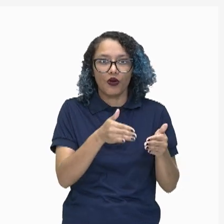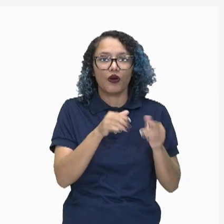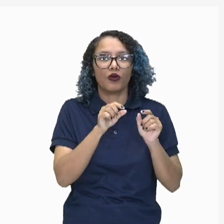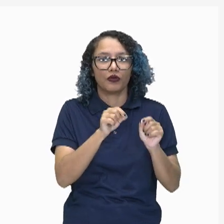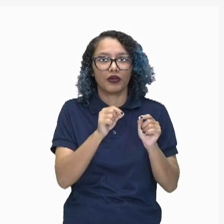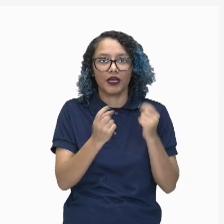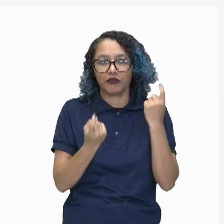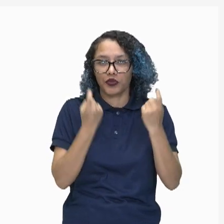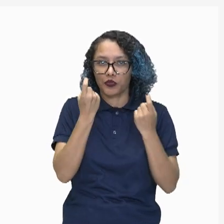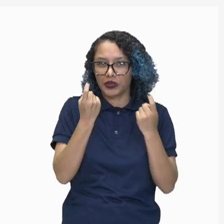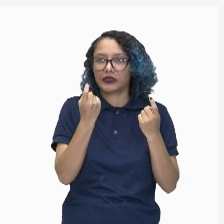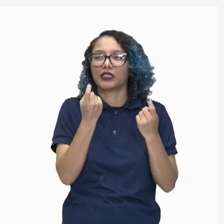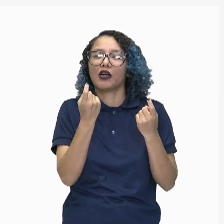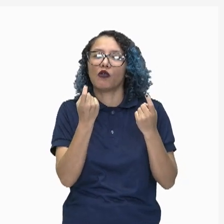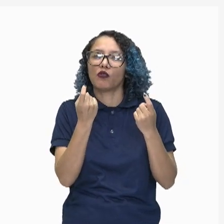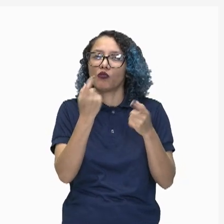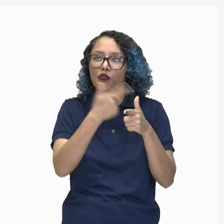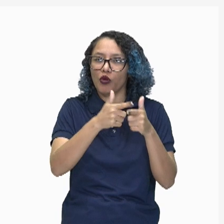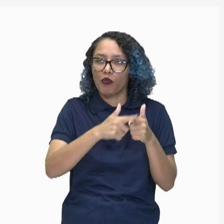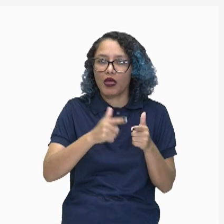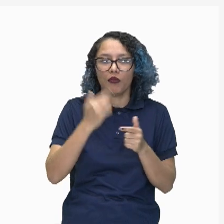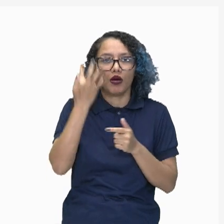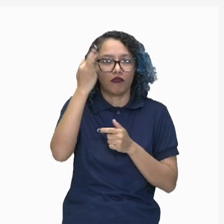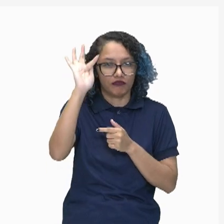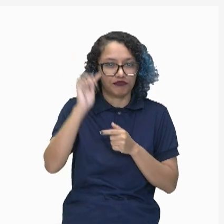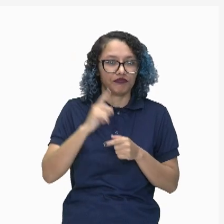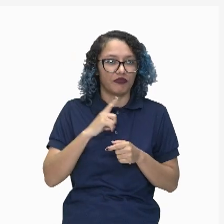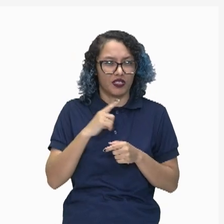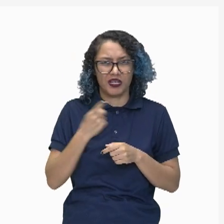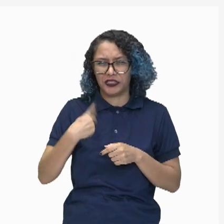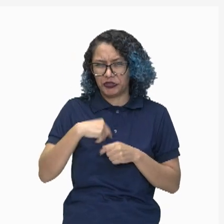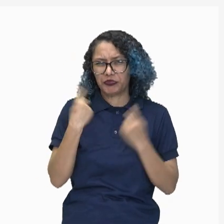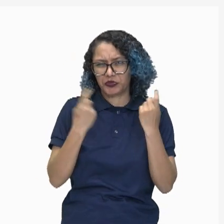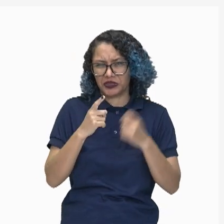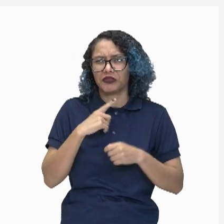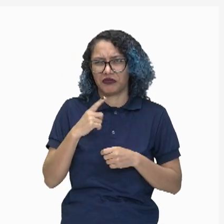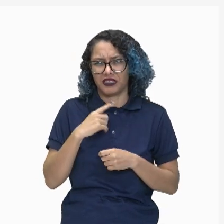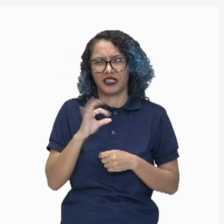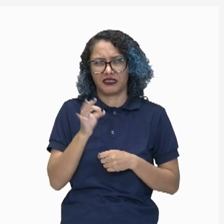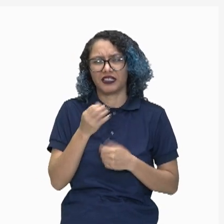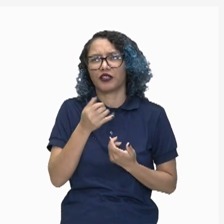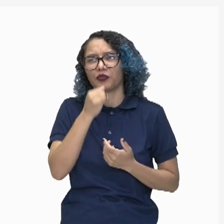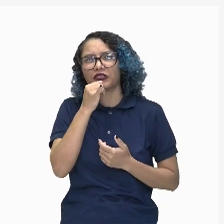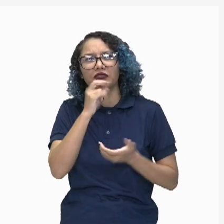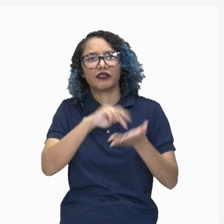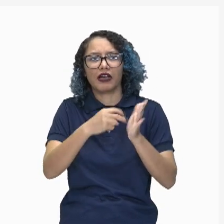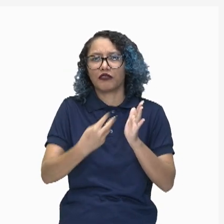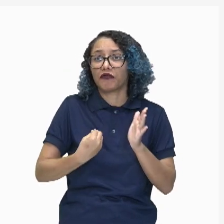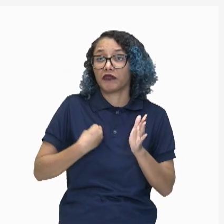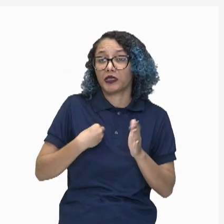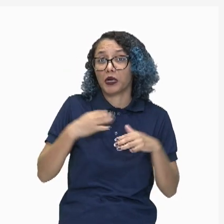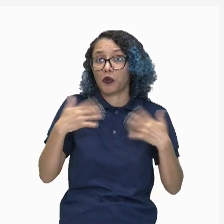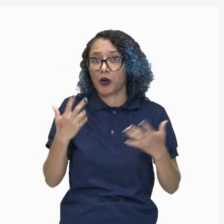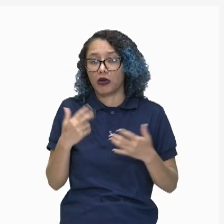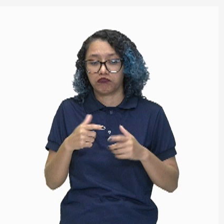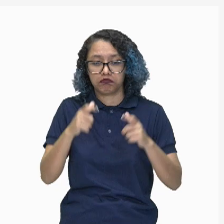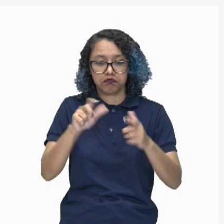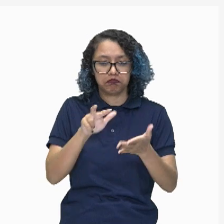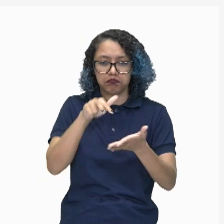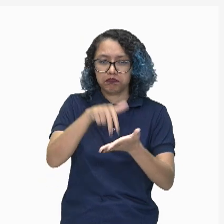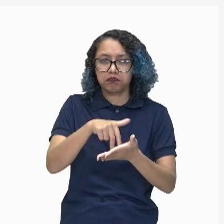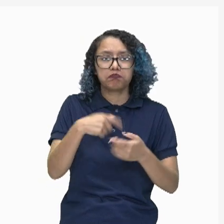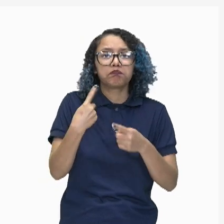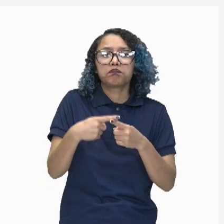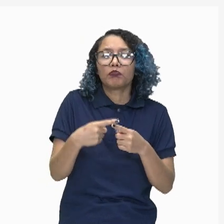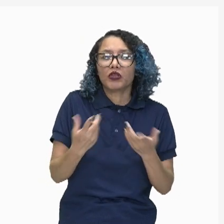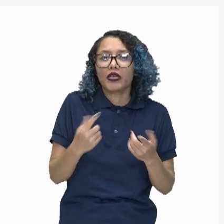e existenciais. Nós temos, como seres humanos, essas preocupações, né? A gente sempre pensa qual é o sentido da vida, por que eu estou aqui, qual é o meu